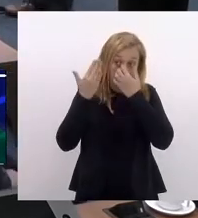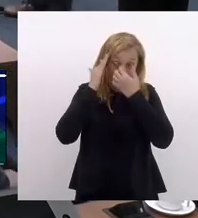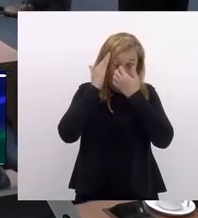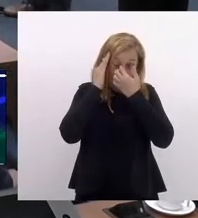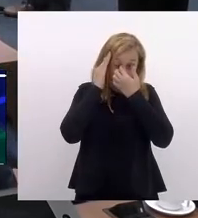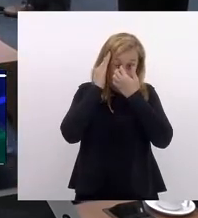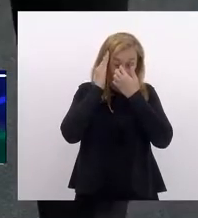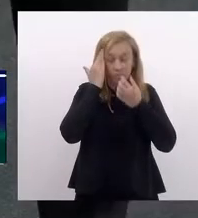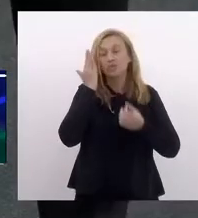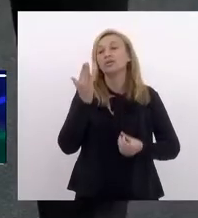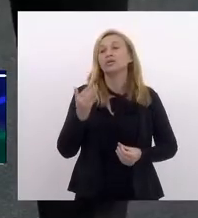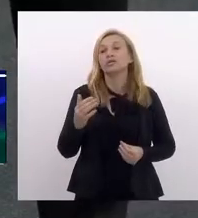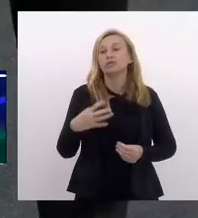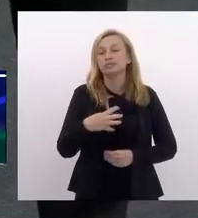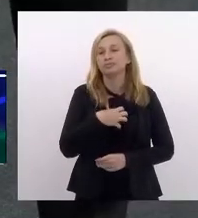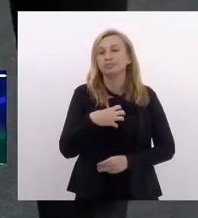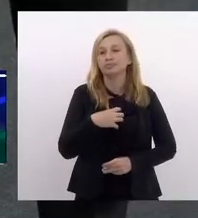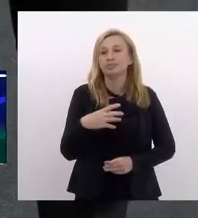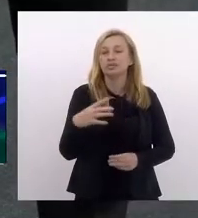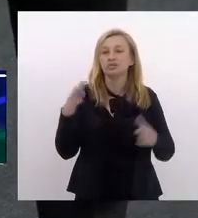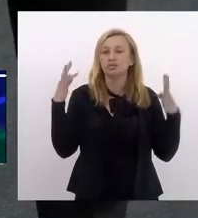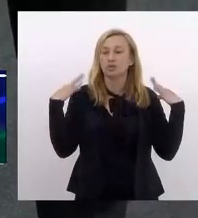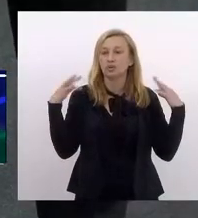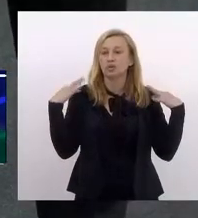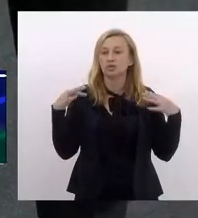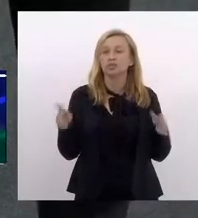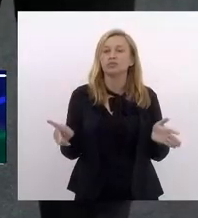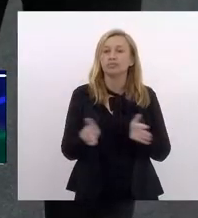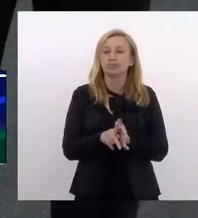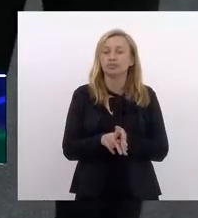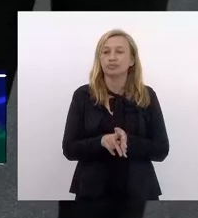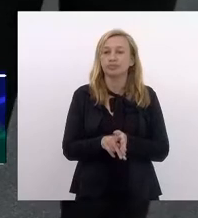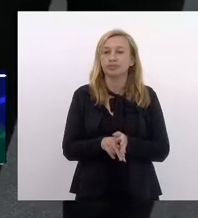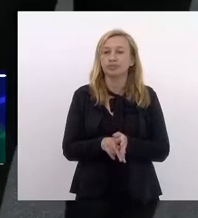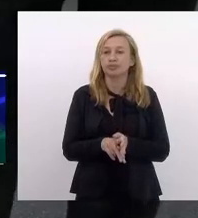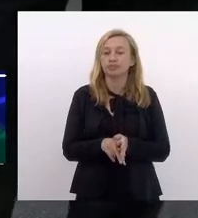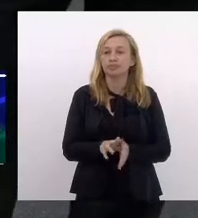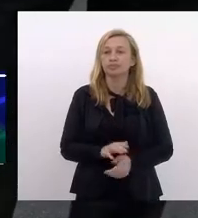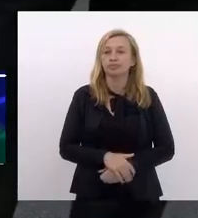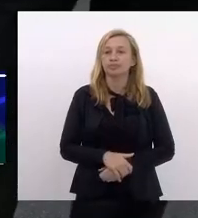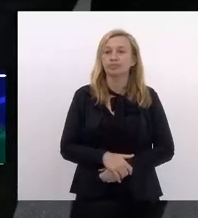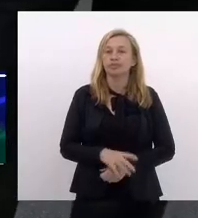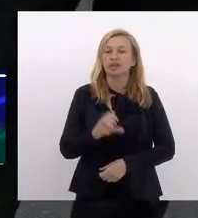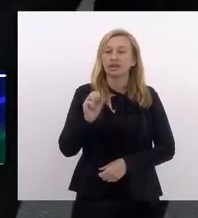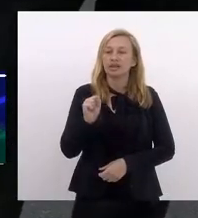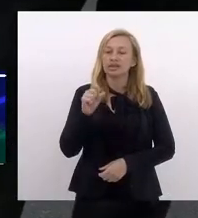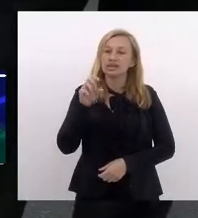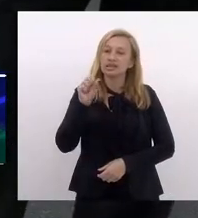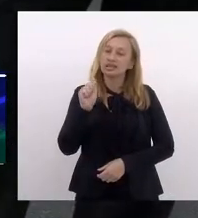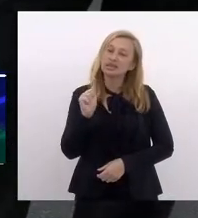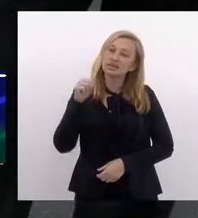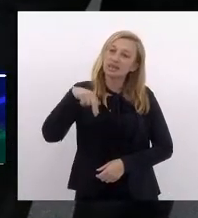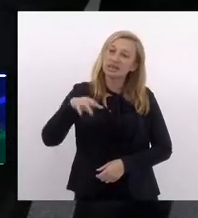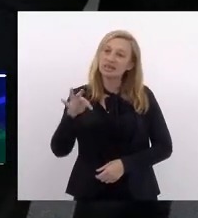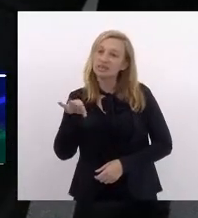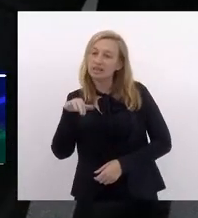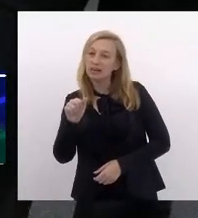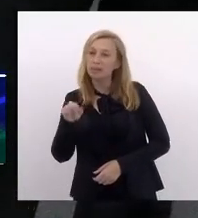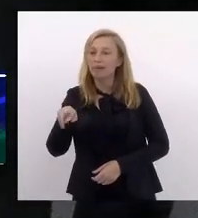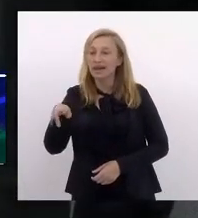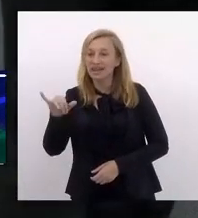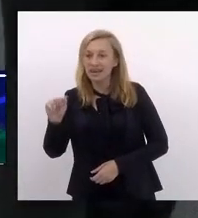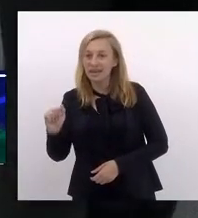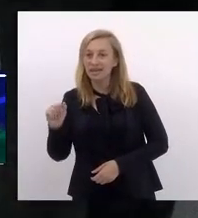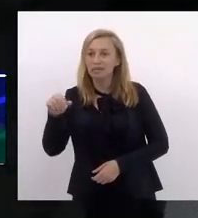o sentido turístico do projeto. Santa Maria Madalena é um